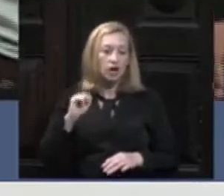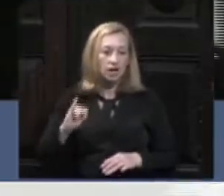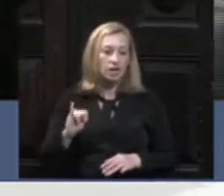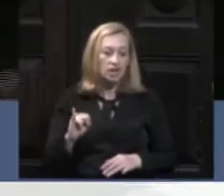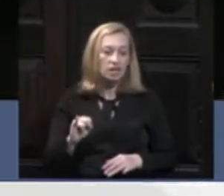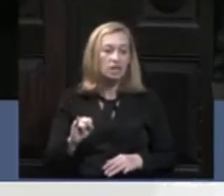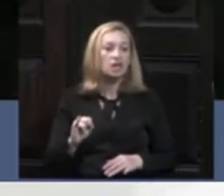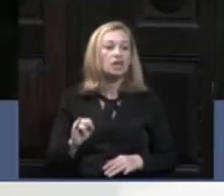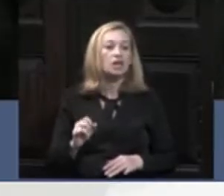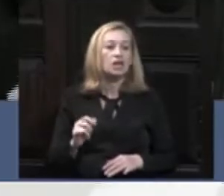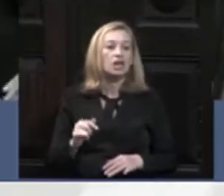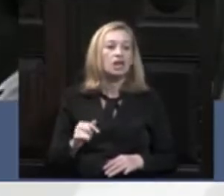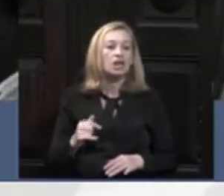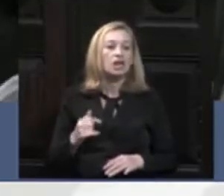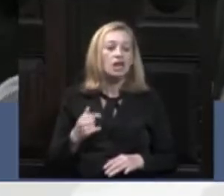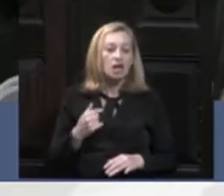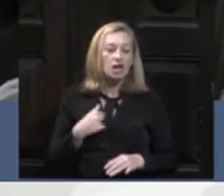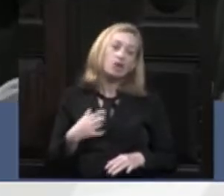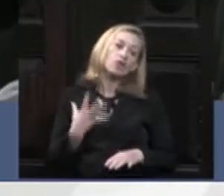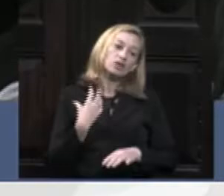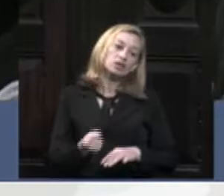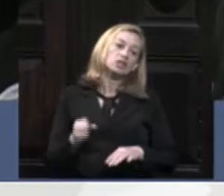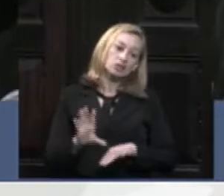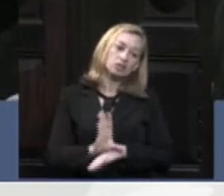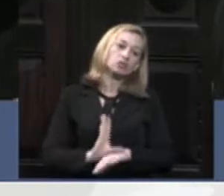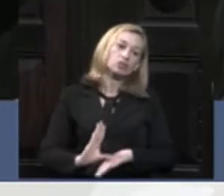parecer é pela